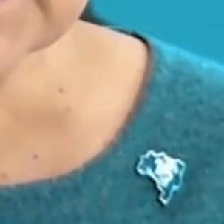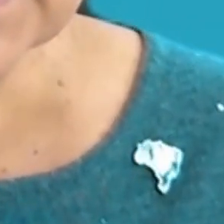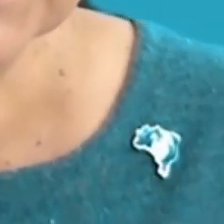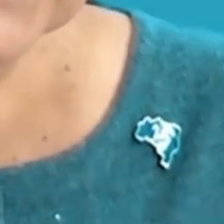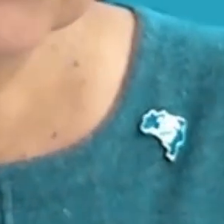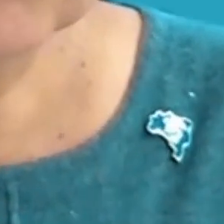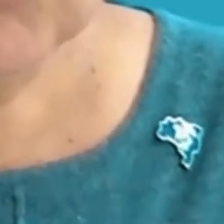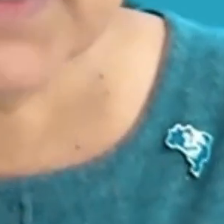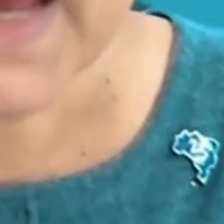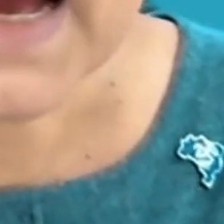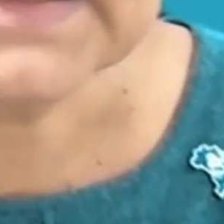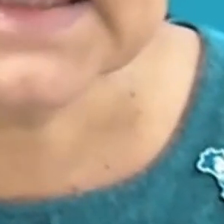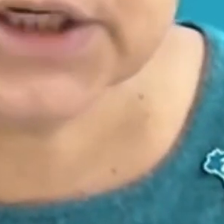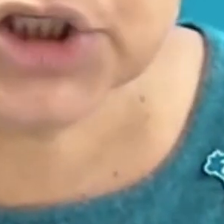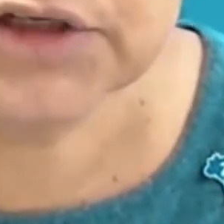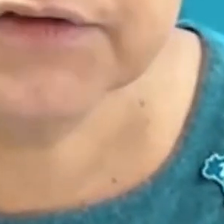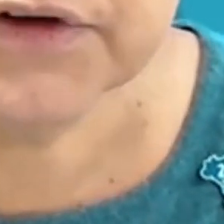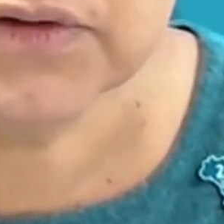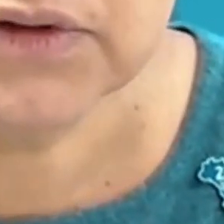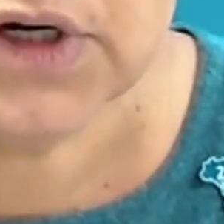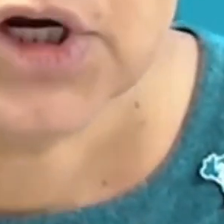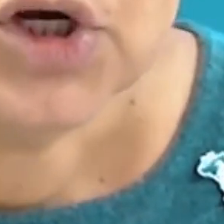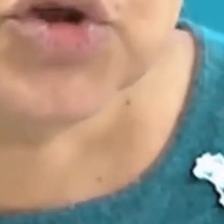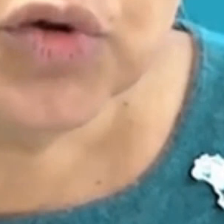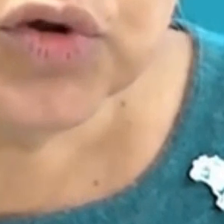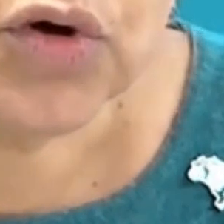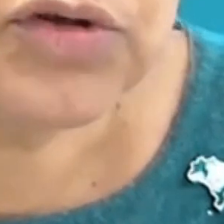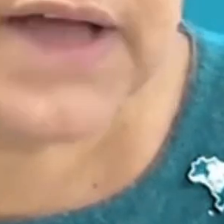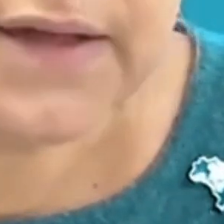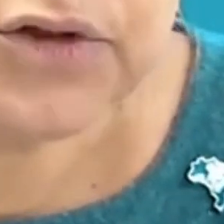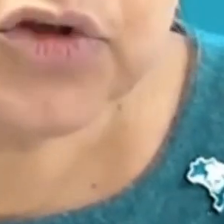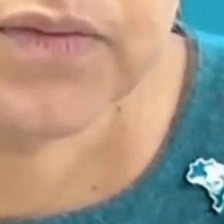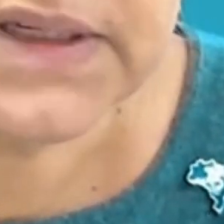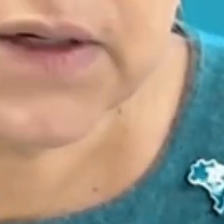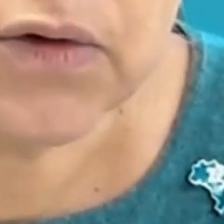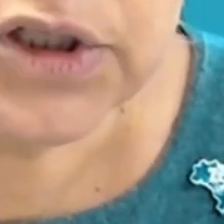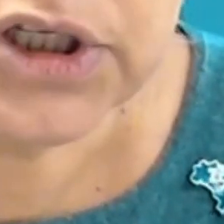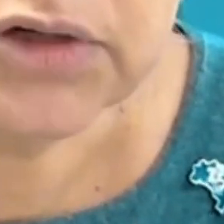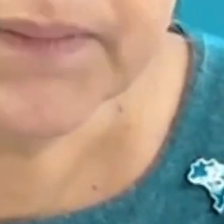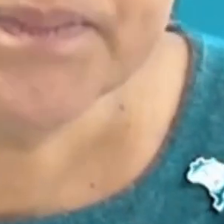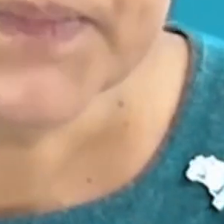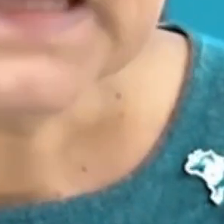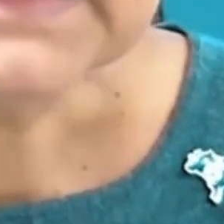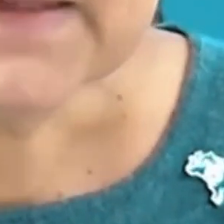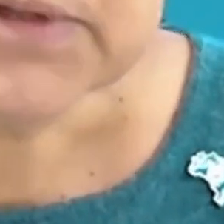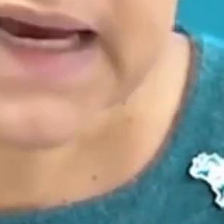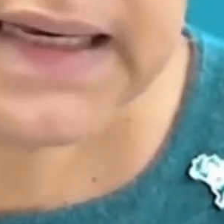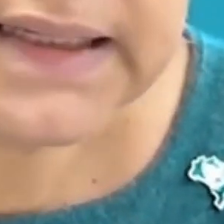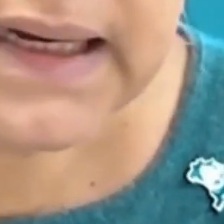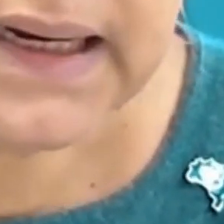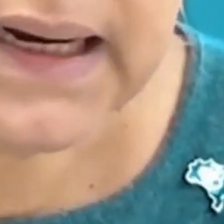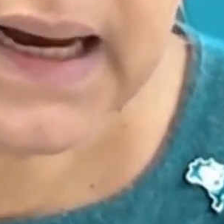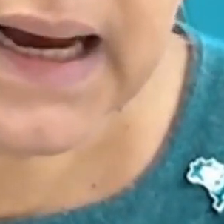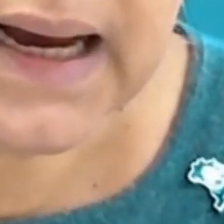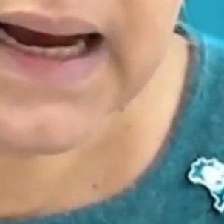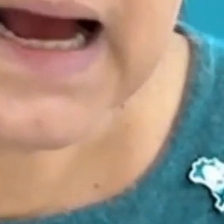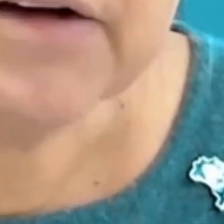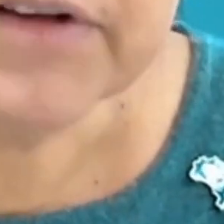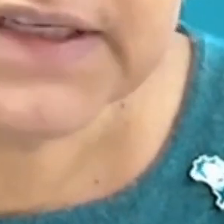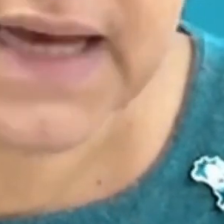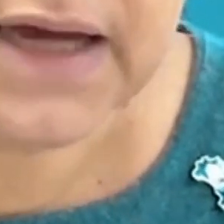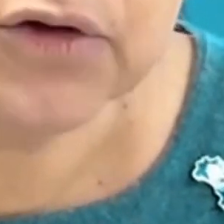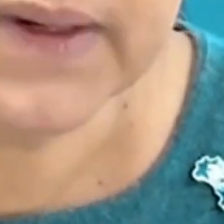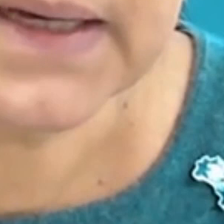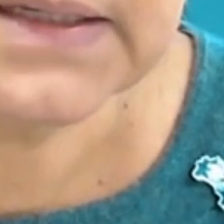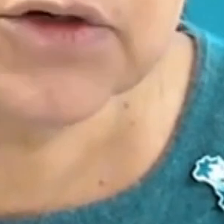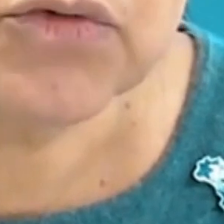também precisa estar no olhar científico, junto com os dados de submissão contínua. Temos ainda